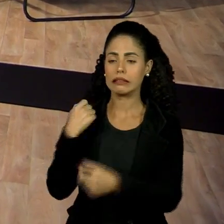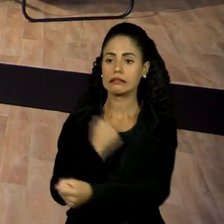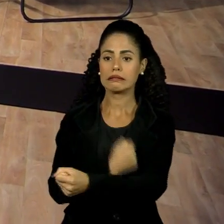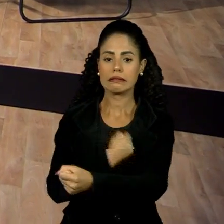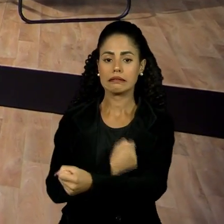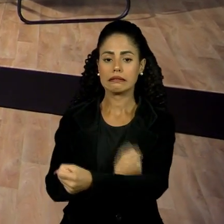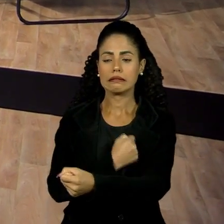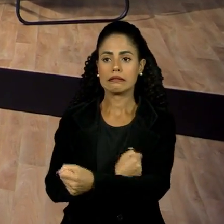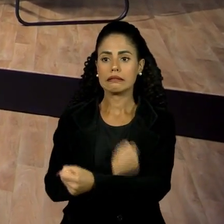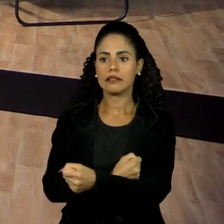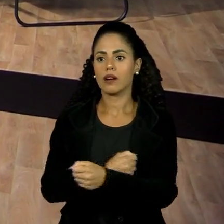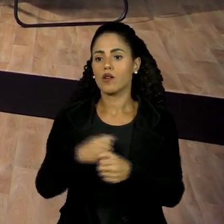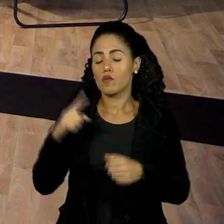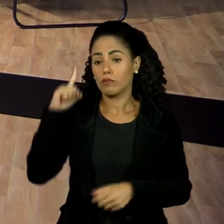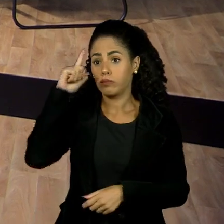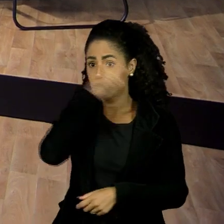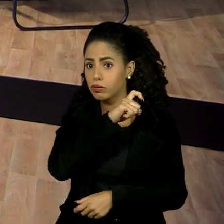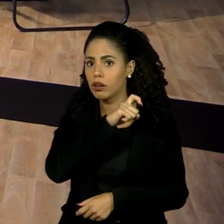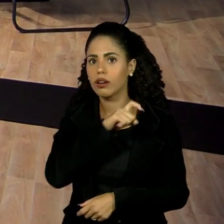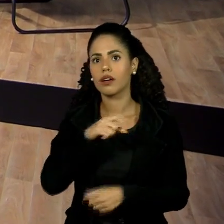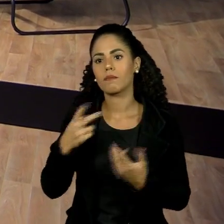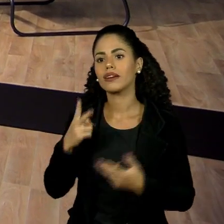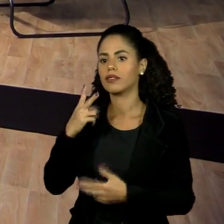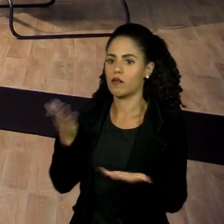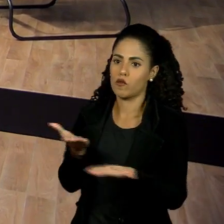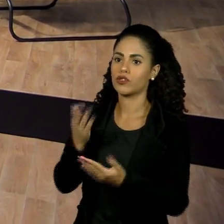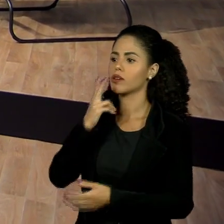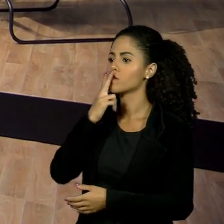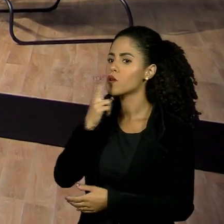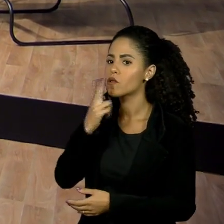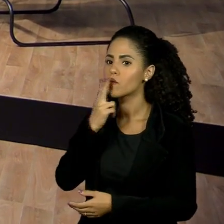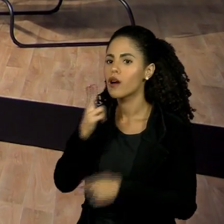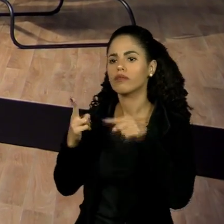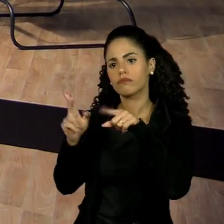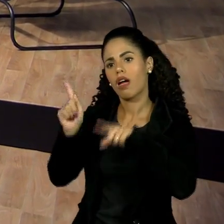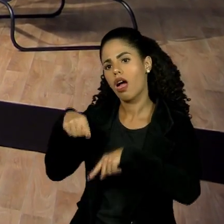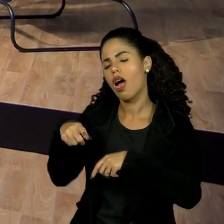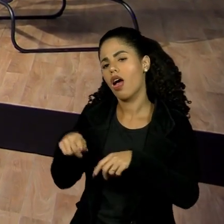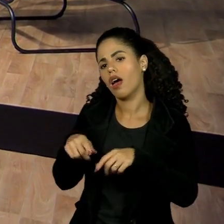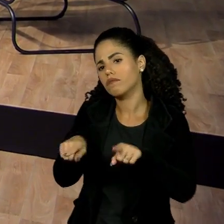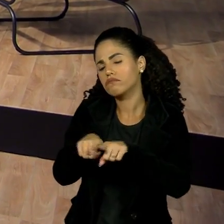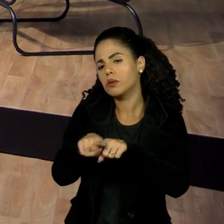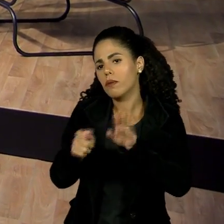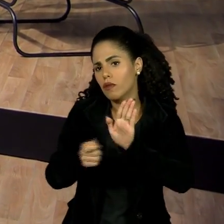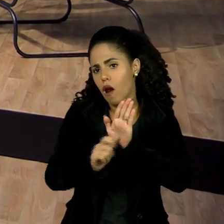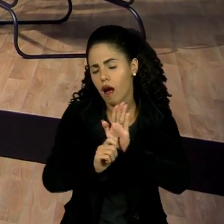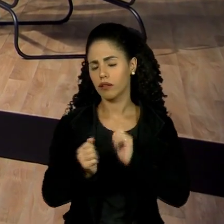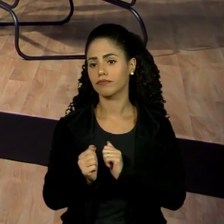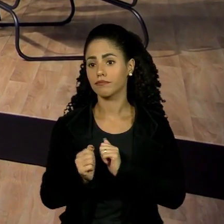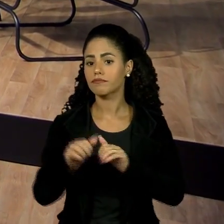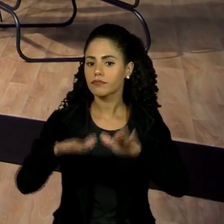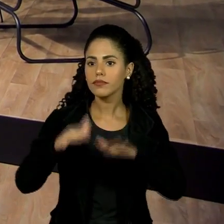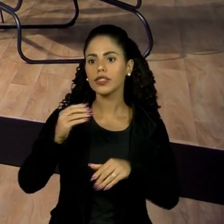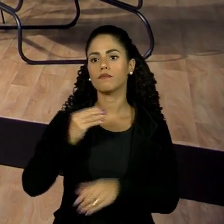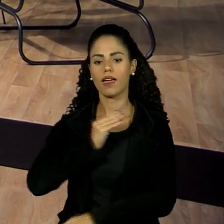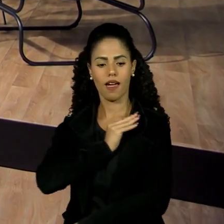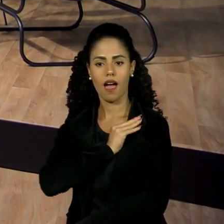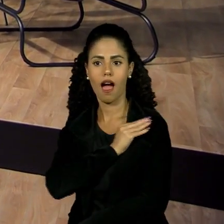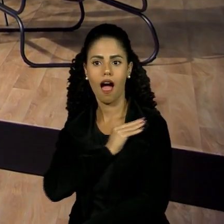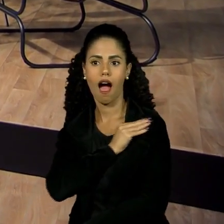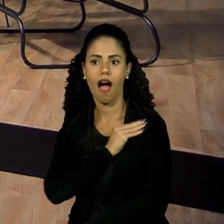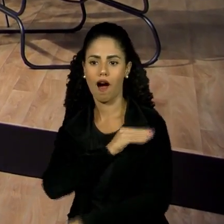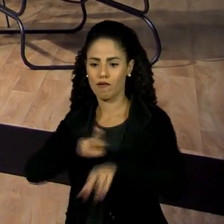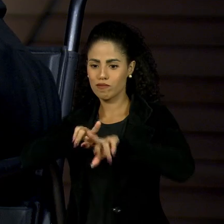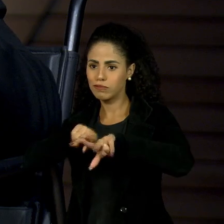mais comum no Brasil é tabaco. As pessoas esquecem disso. A segunda é álcool.